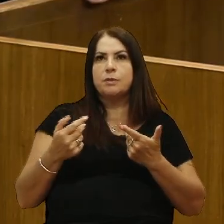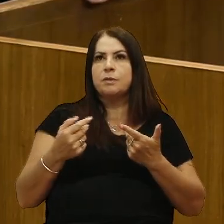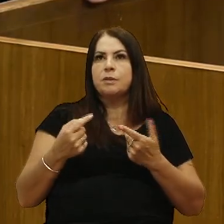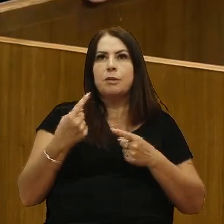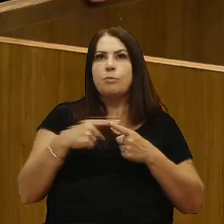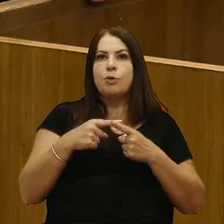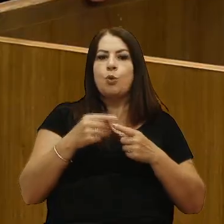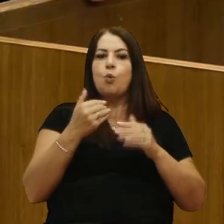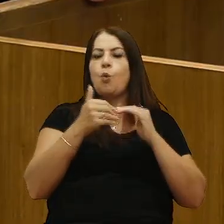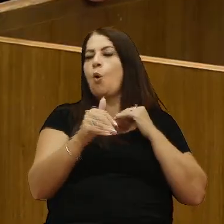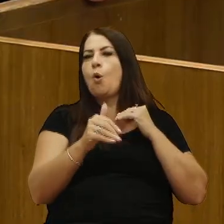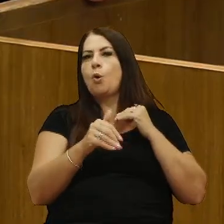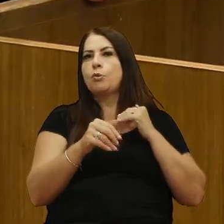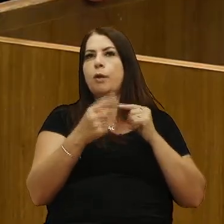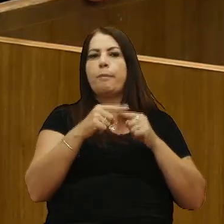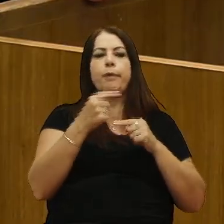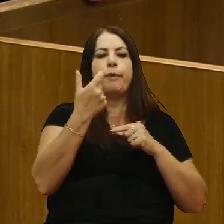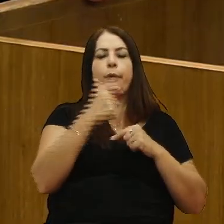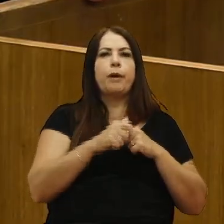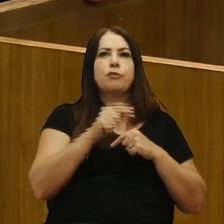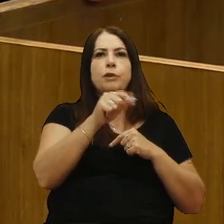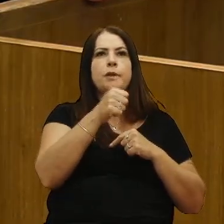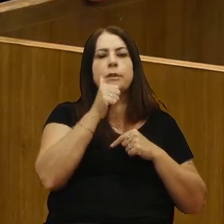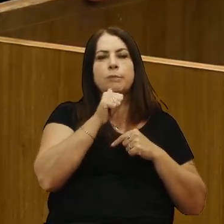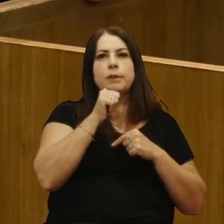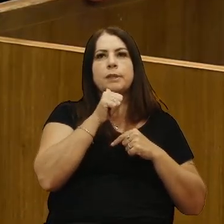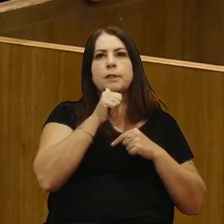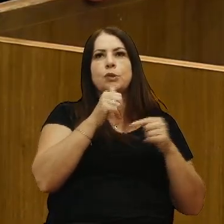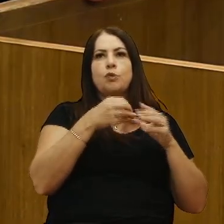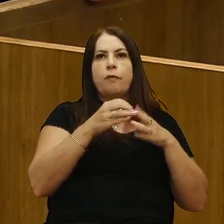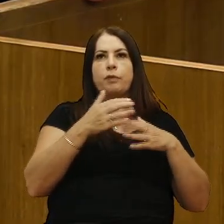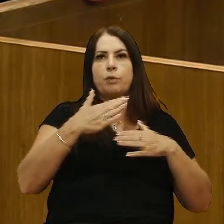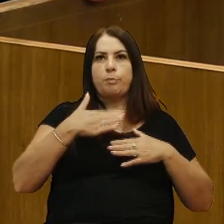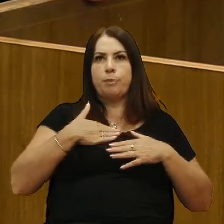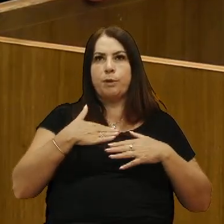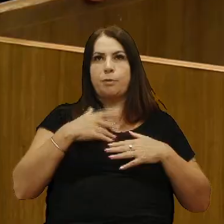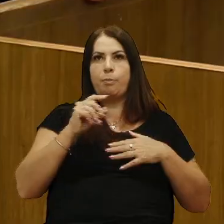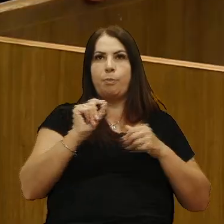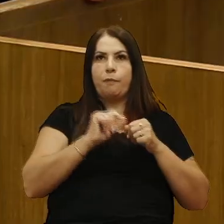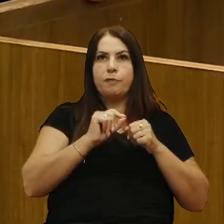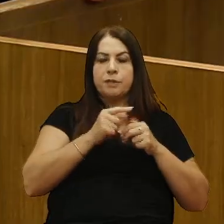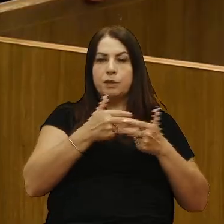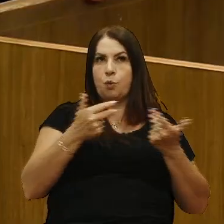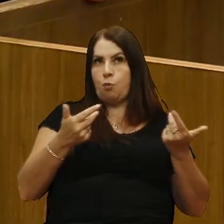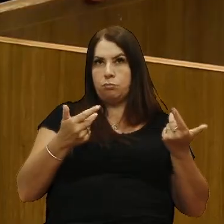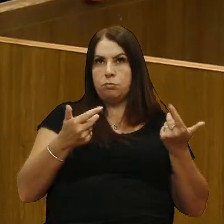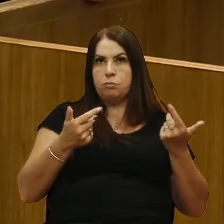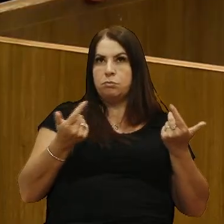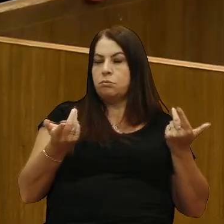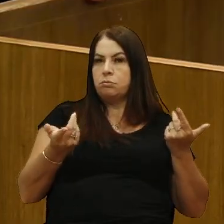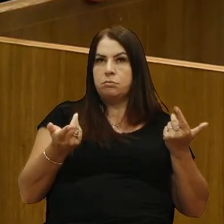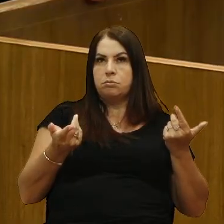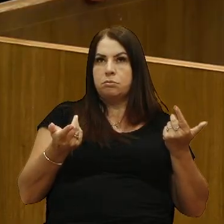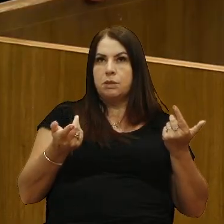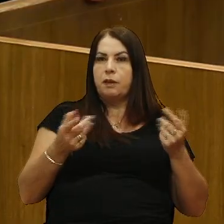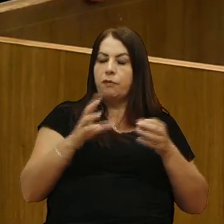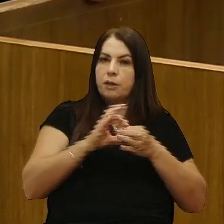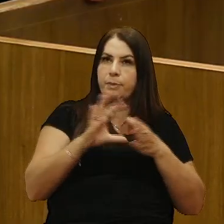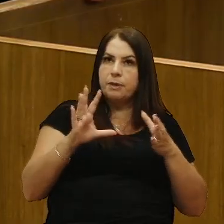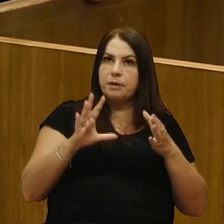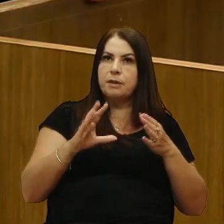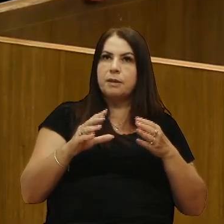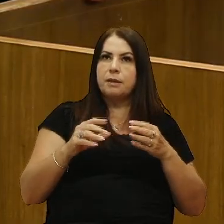eu discordo, não é porque eu acho que a mulher que convive comigo não deve fazer tal coisa, que eu vou ter liberdade